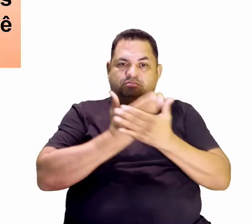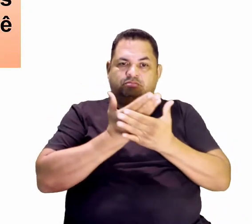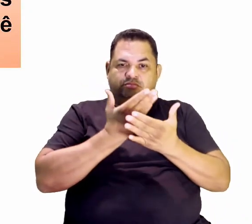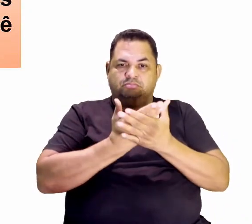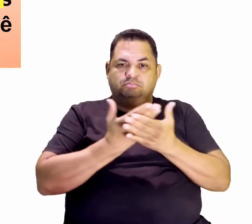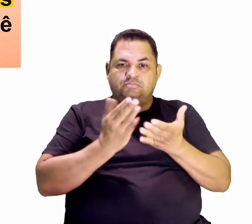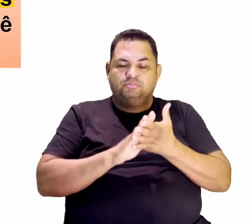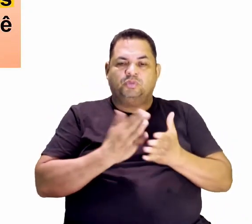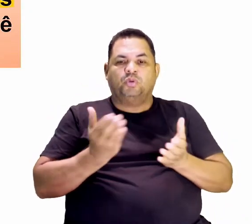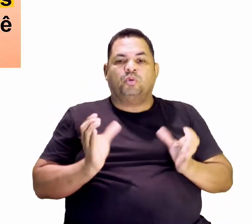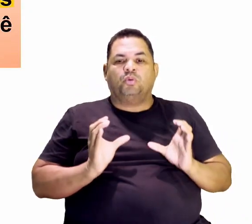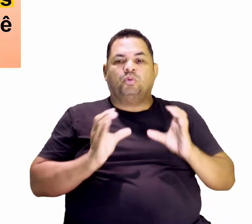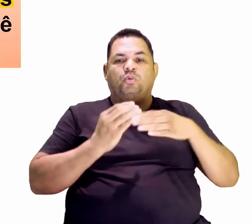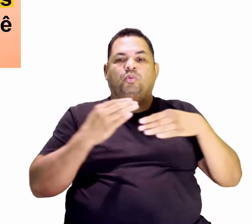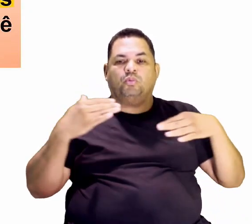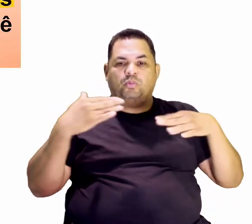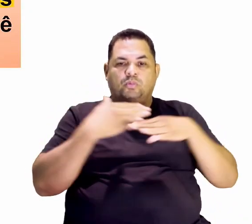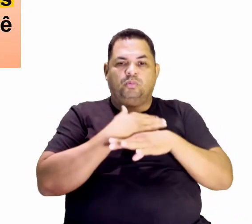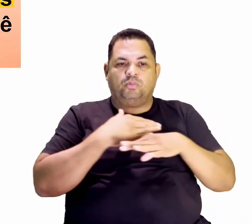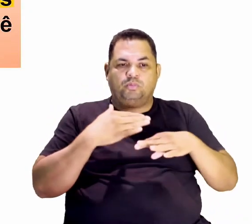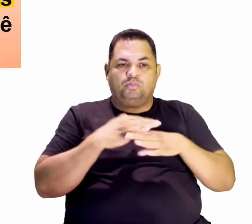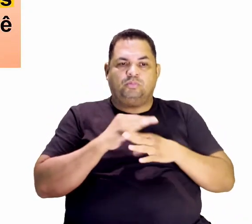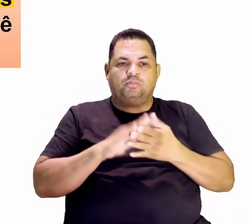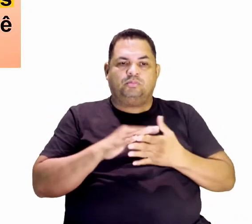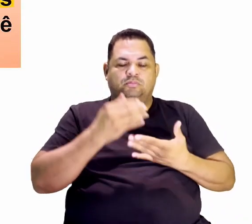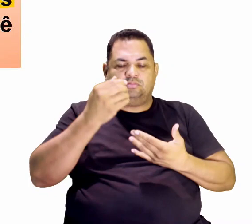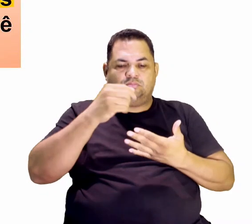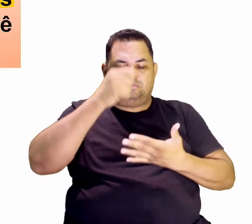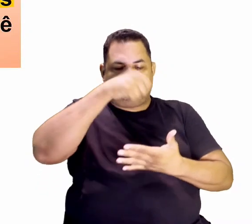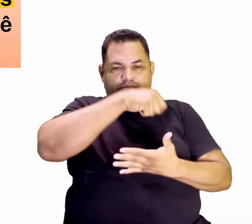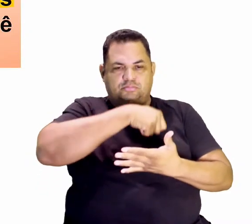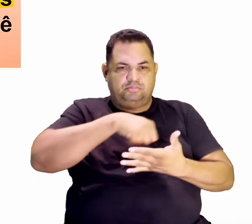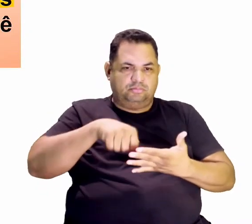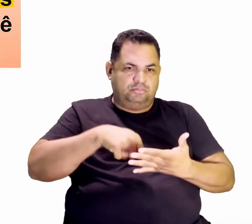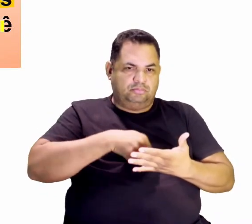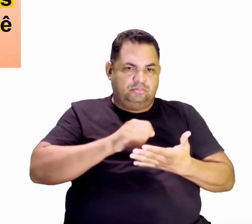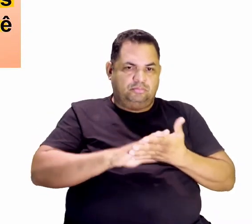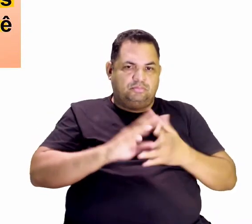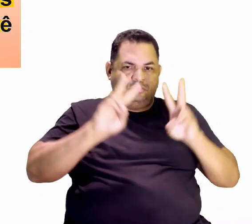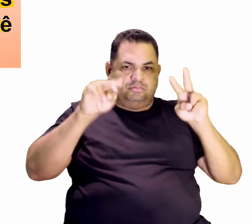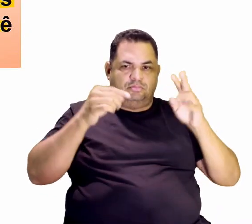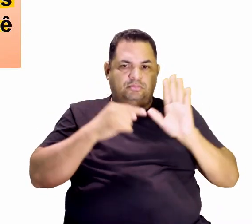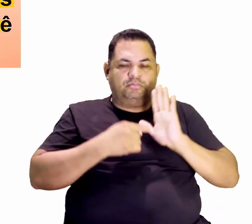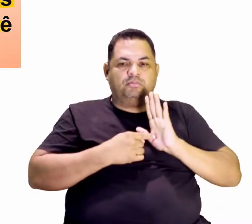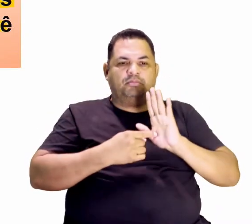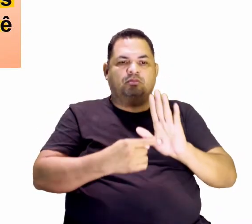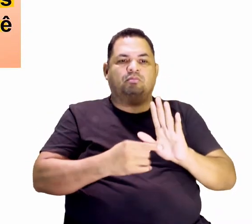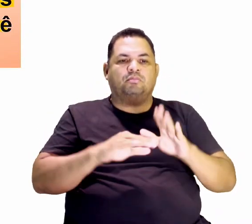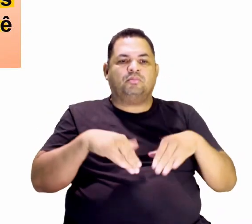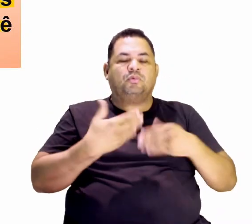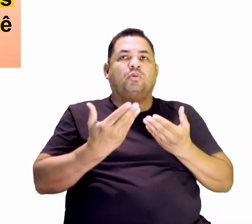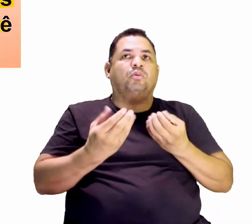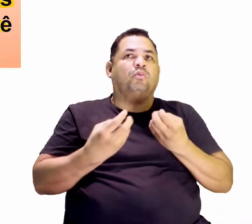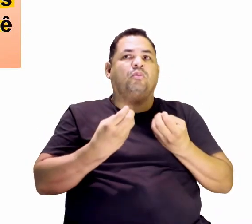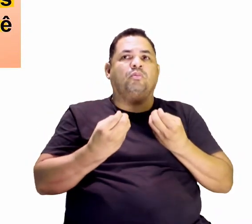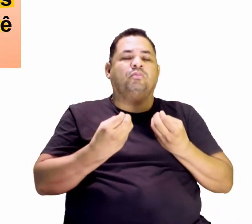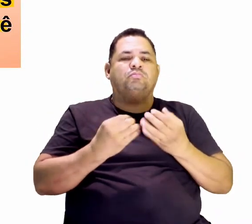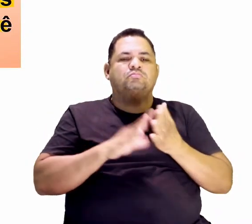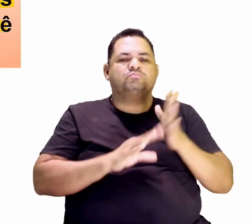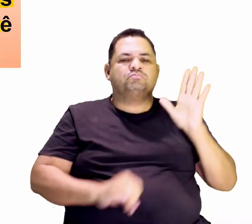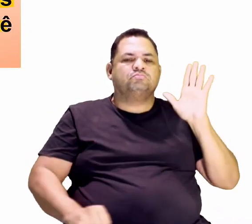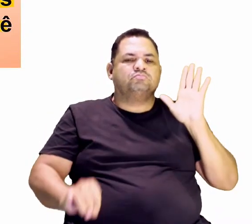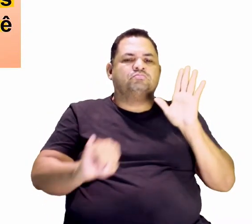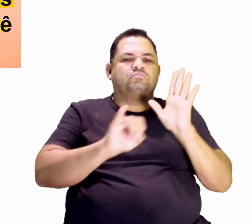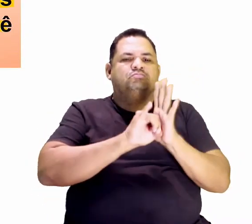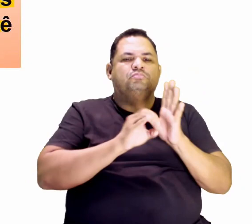sobre tribos urbanas, discorra sobre essa temática apontando onde você se identifica, qual o